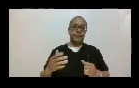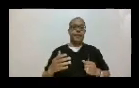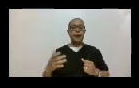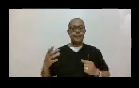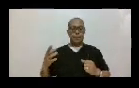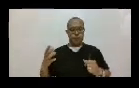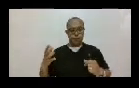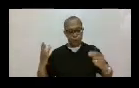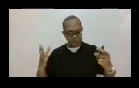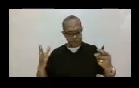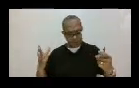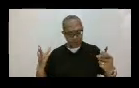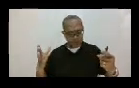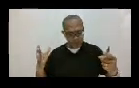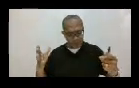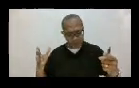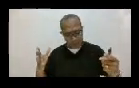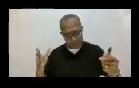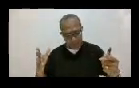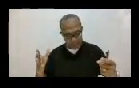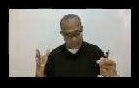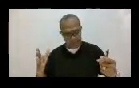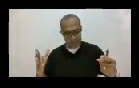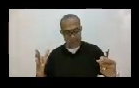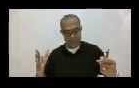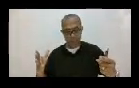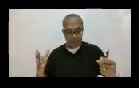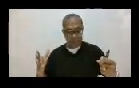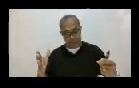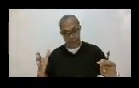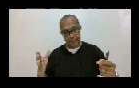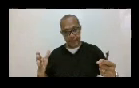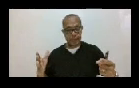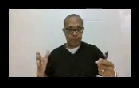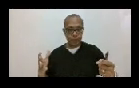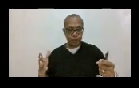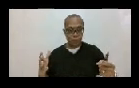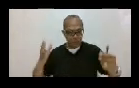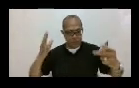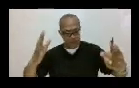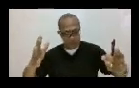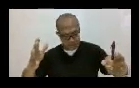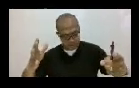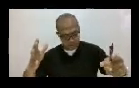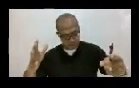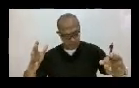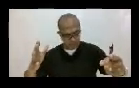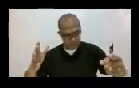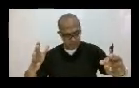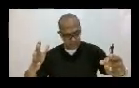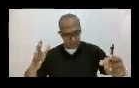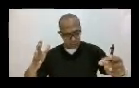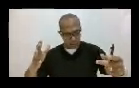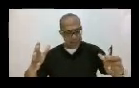a antártida então que os senhores dividirem a américa em américa das américas e américa do norte do sul e no